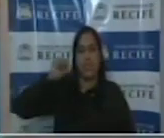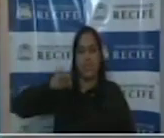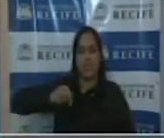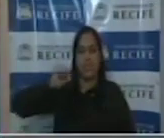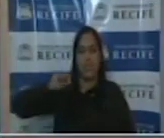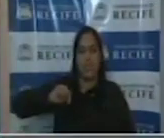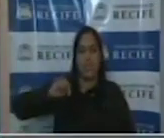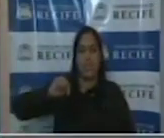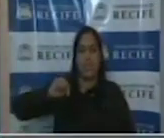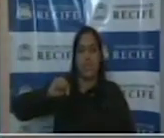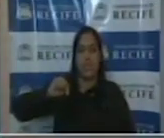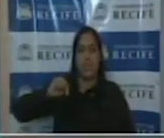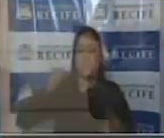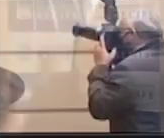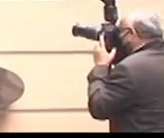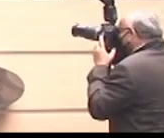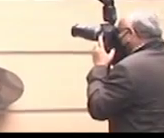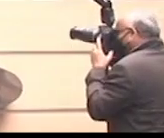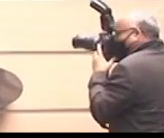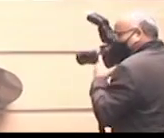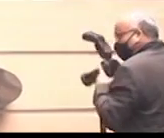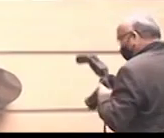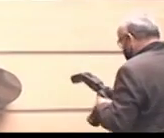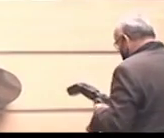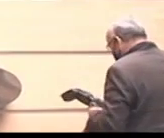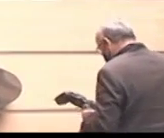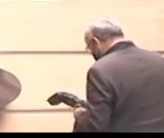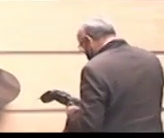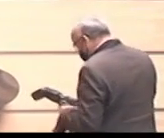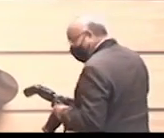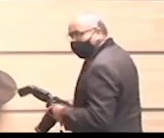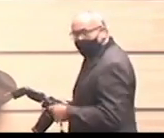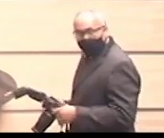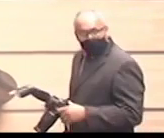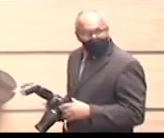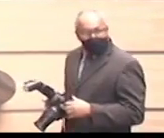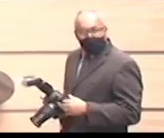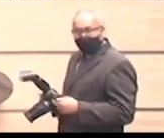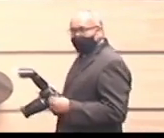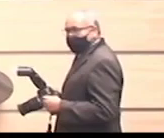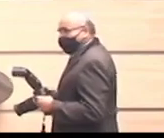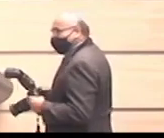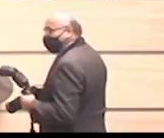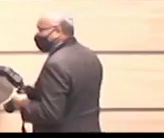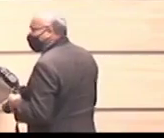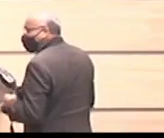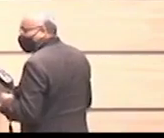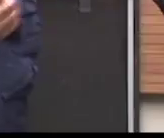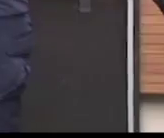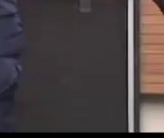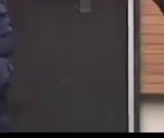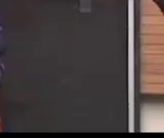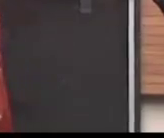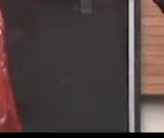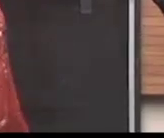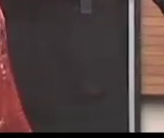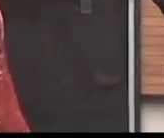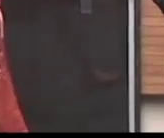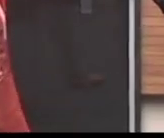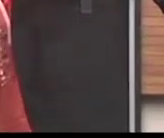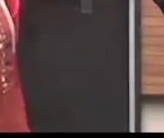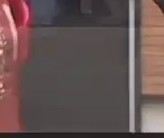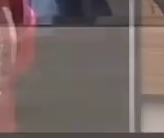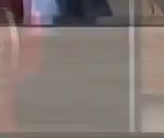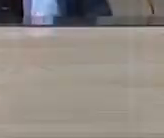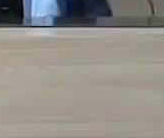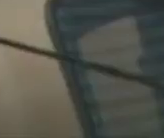isso seja feito agora. A matéria não chegou a ser votada devido a um pedido de vistas do vereador Renato